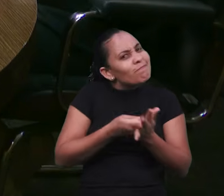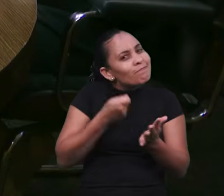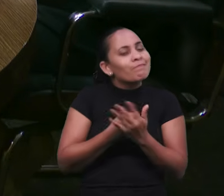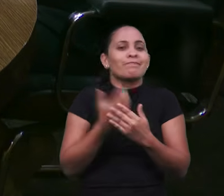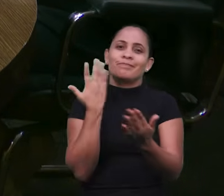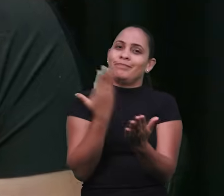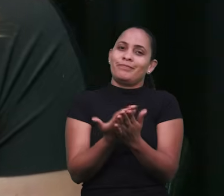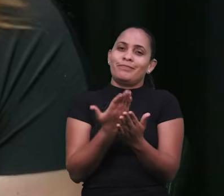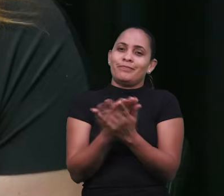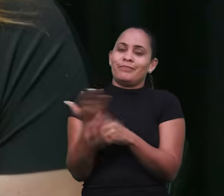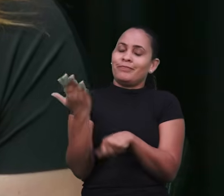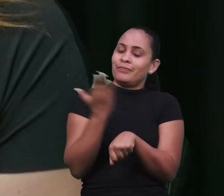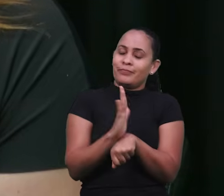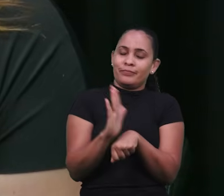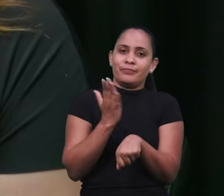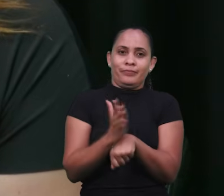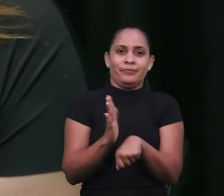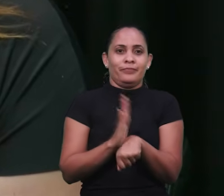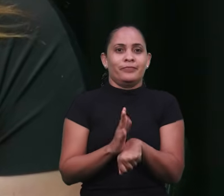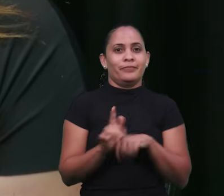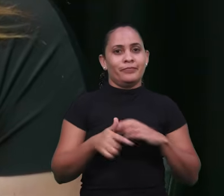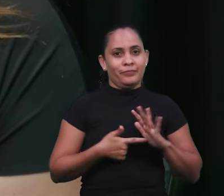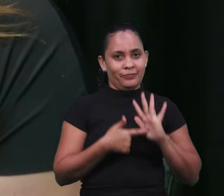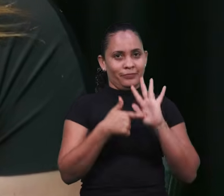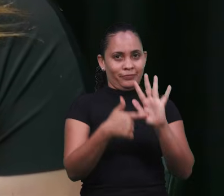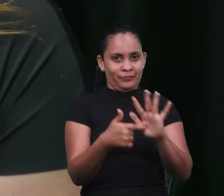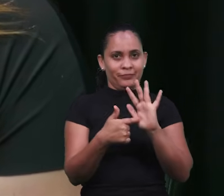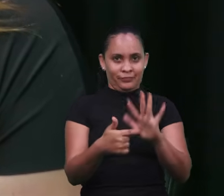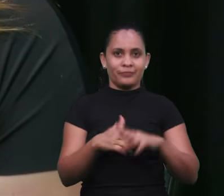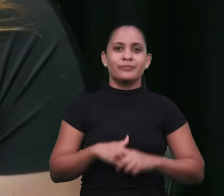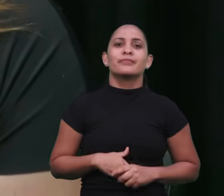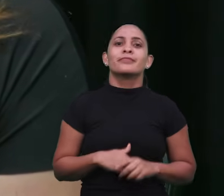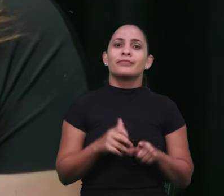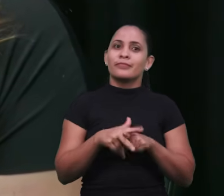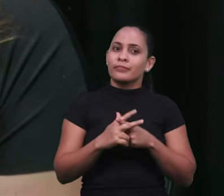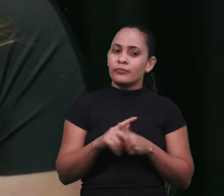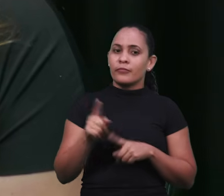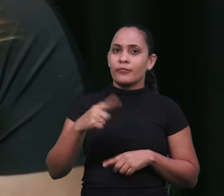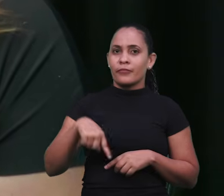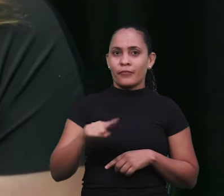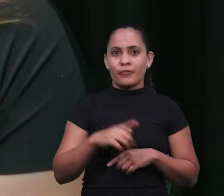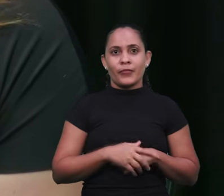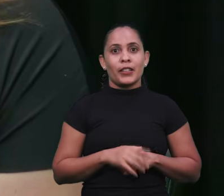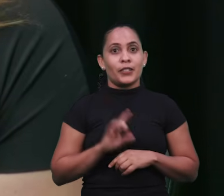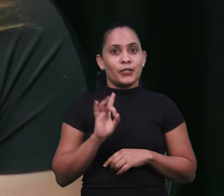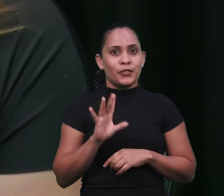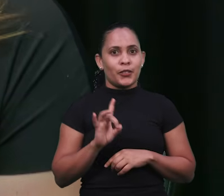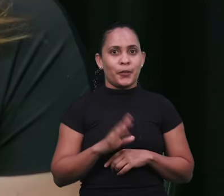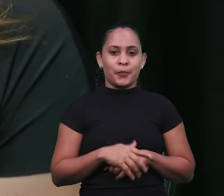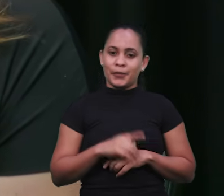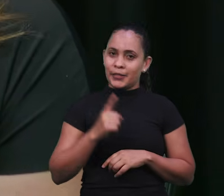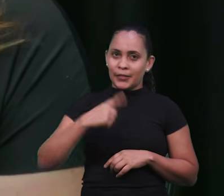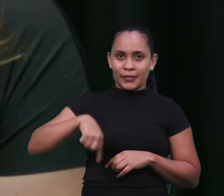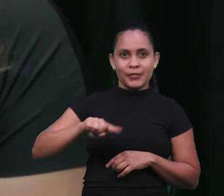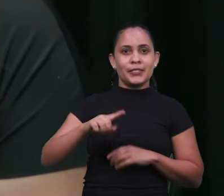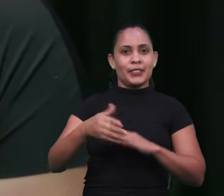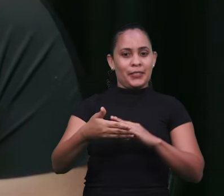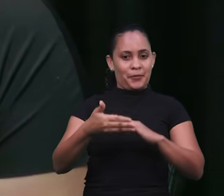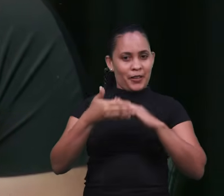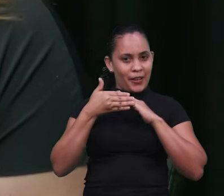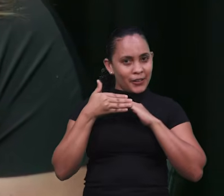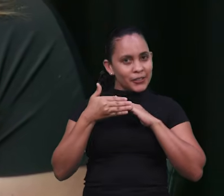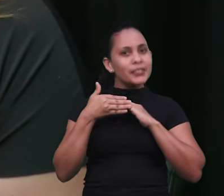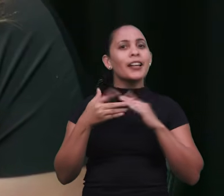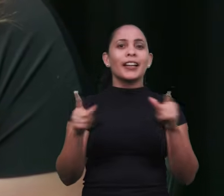é Deus. obrigado a praticar para trazer para vocês e a gente também tem um aperfeiçoamento. Não ache mesmo. que é só daqui para vocês, Não. vocês